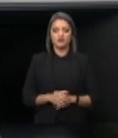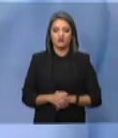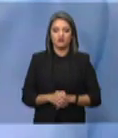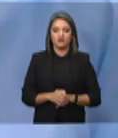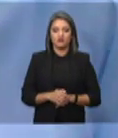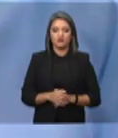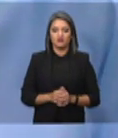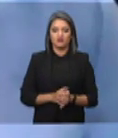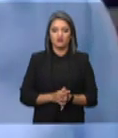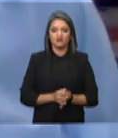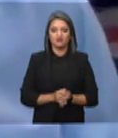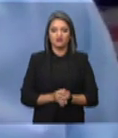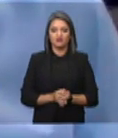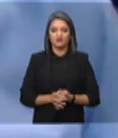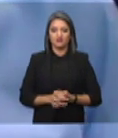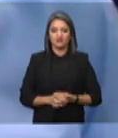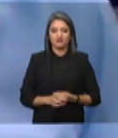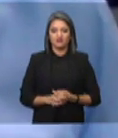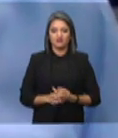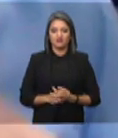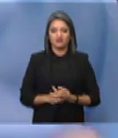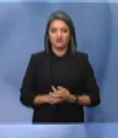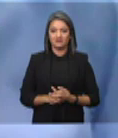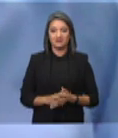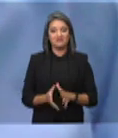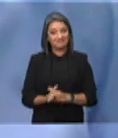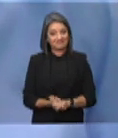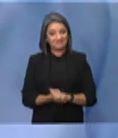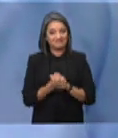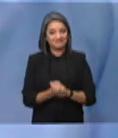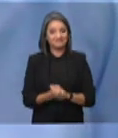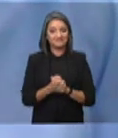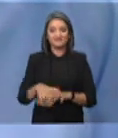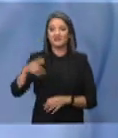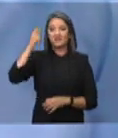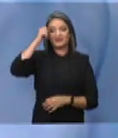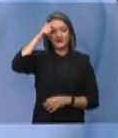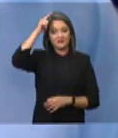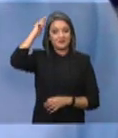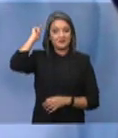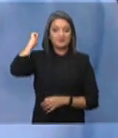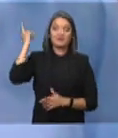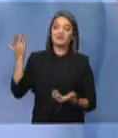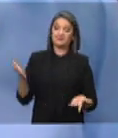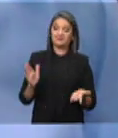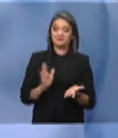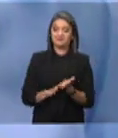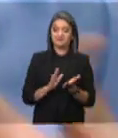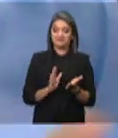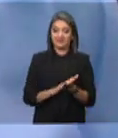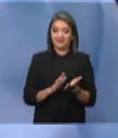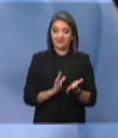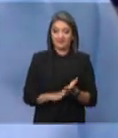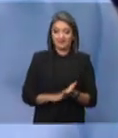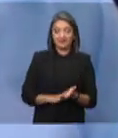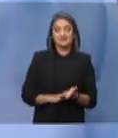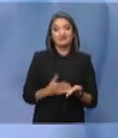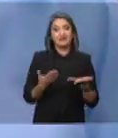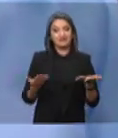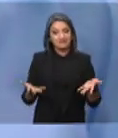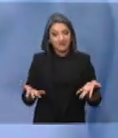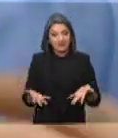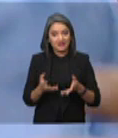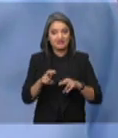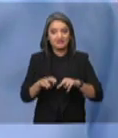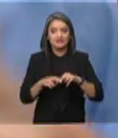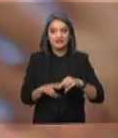querido Ministro Alexandre Moraes primeiro parabéns entusiastas por sua atuação